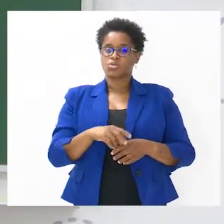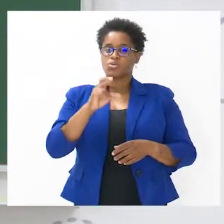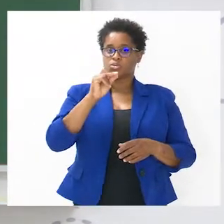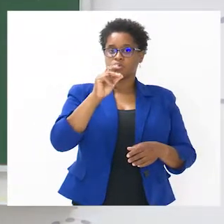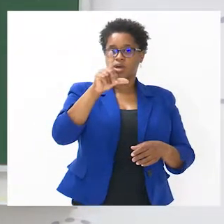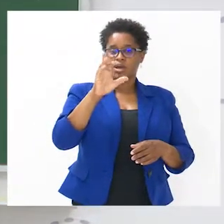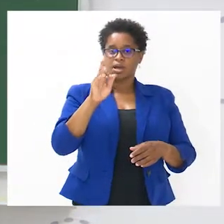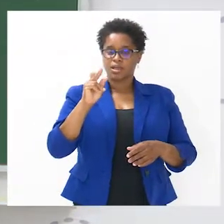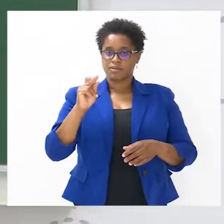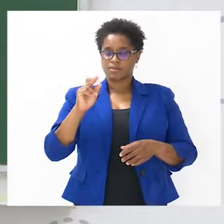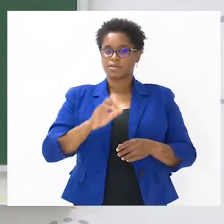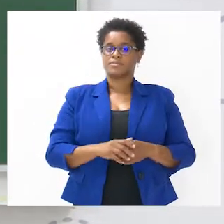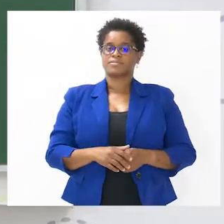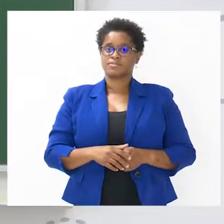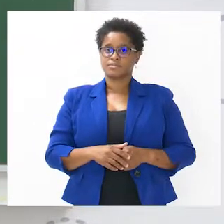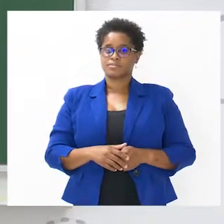alfa,